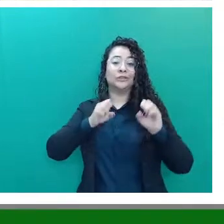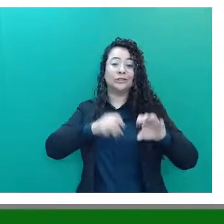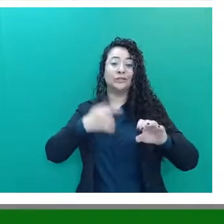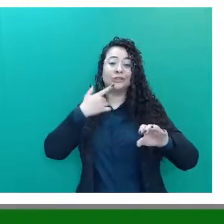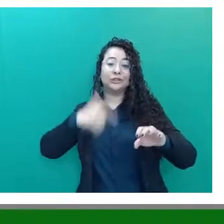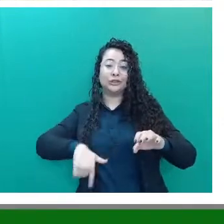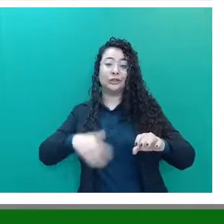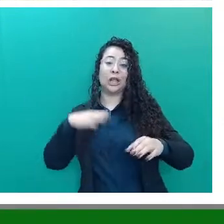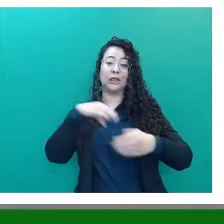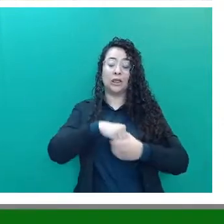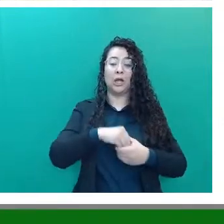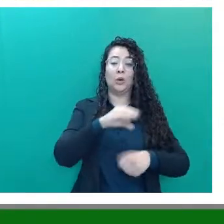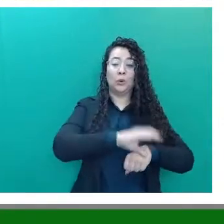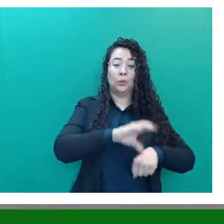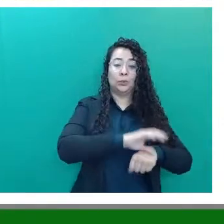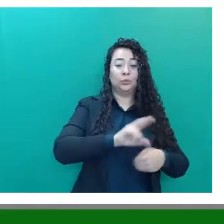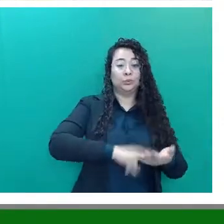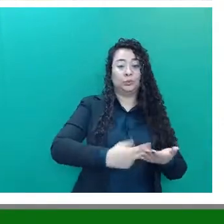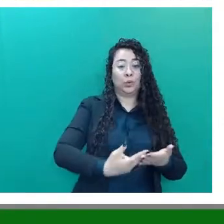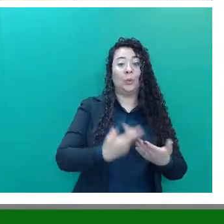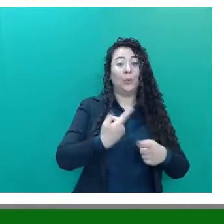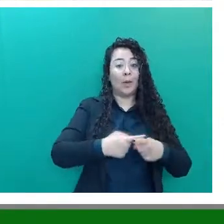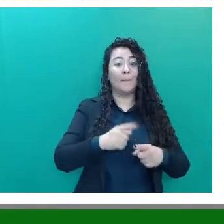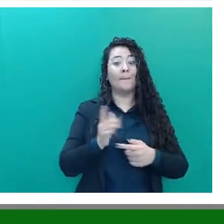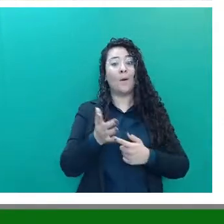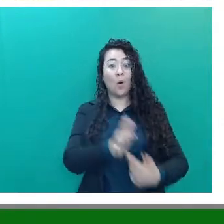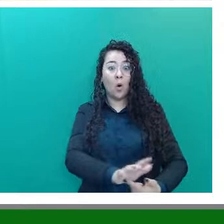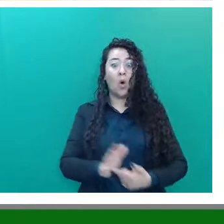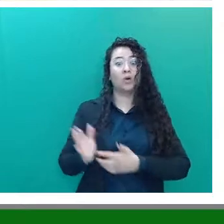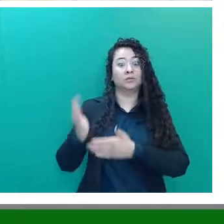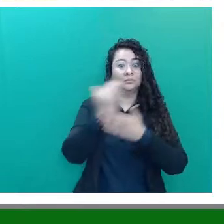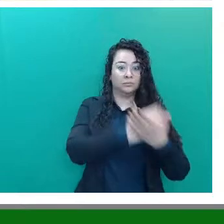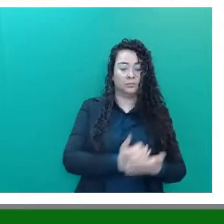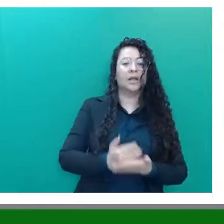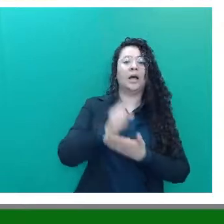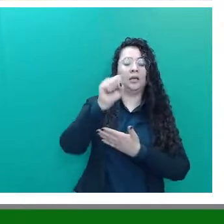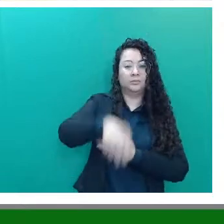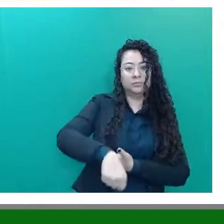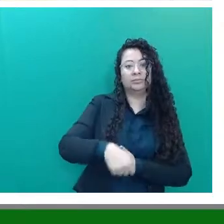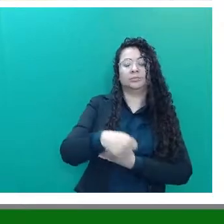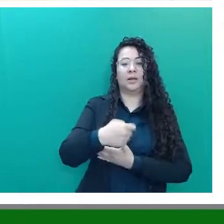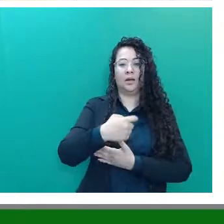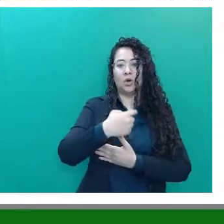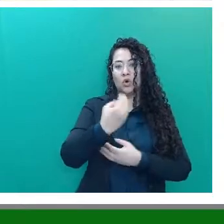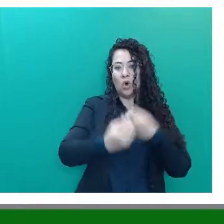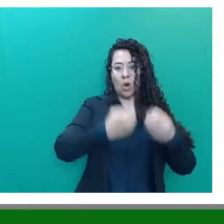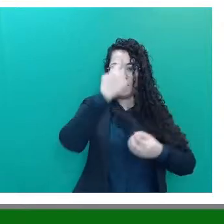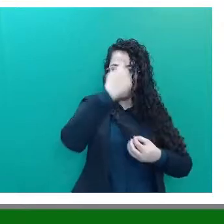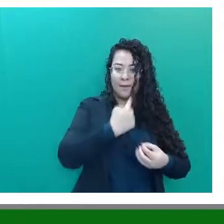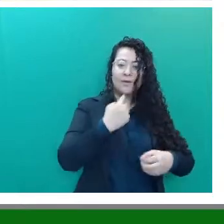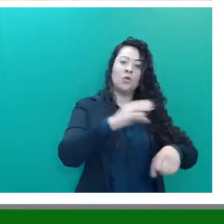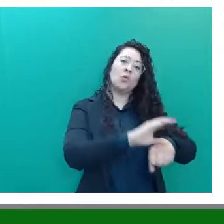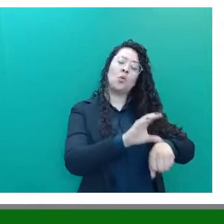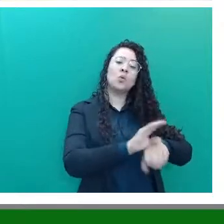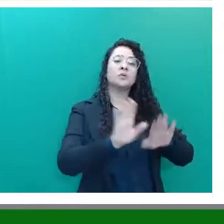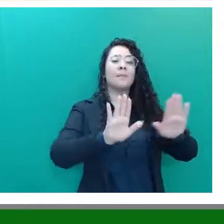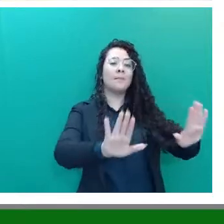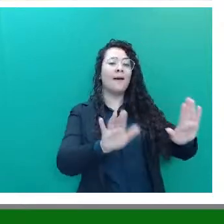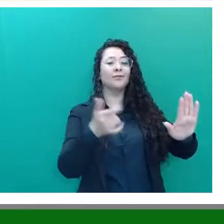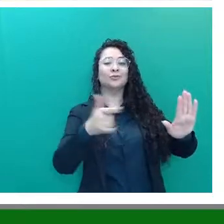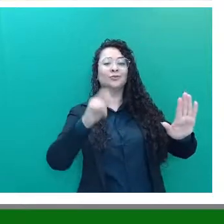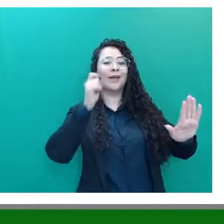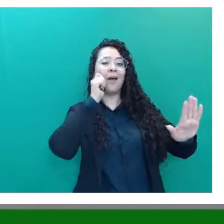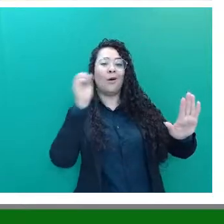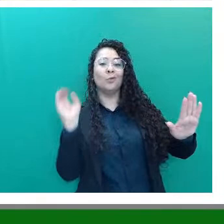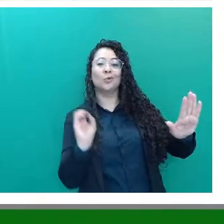de tradução, porque ali você apresenta os dados, apresenta o perfil dos cursos, mas você não traz esses autores que